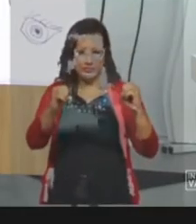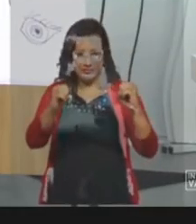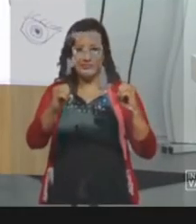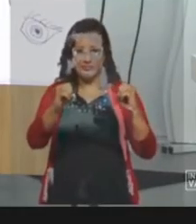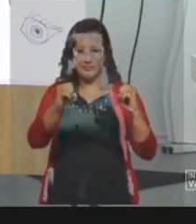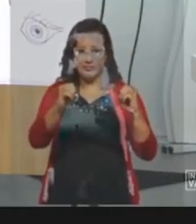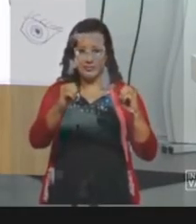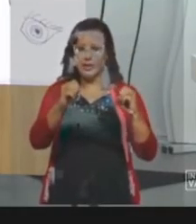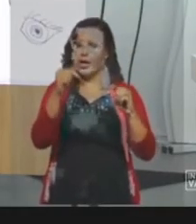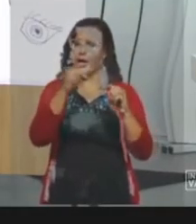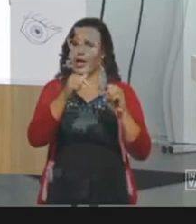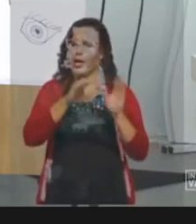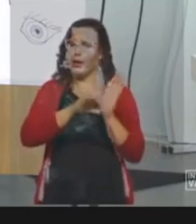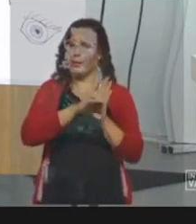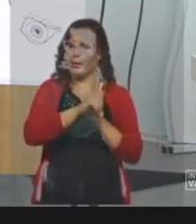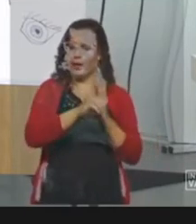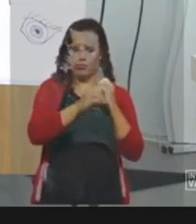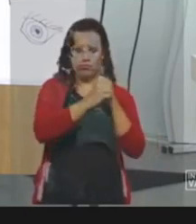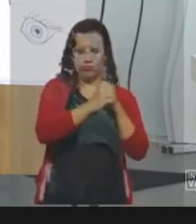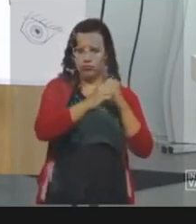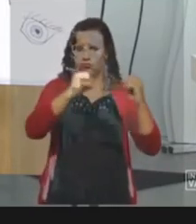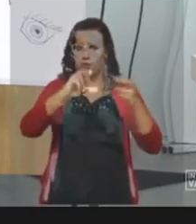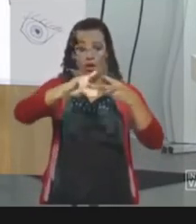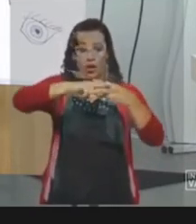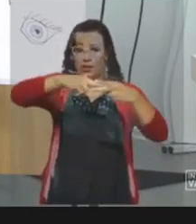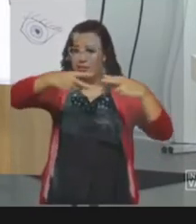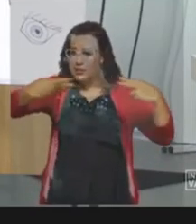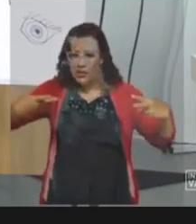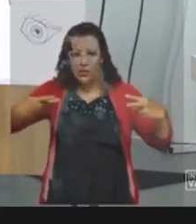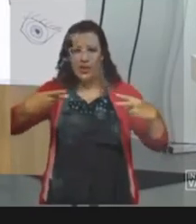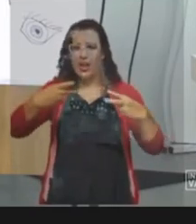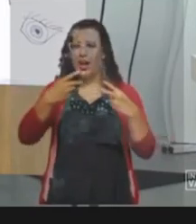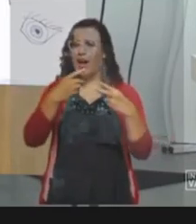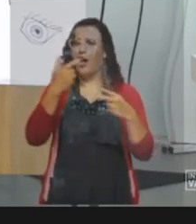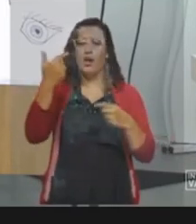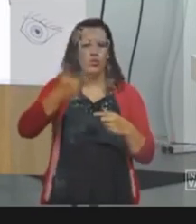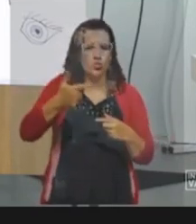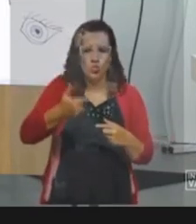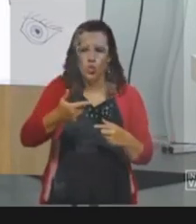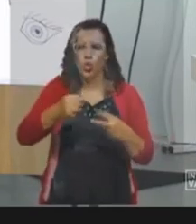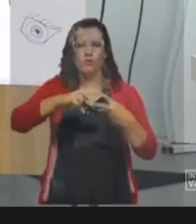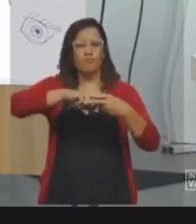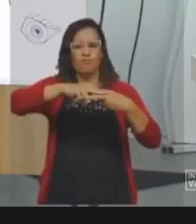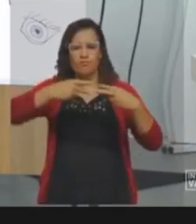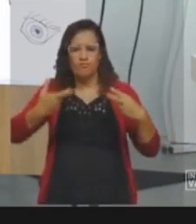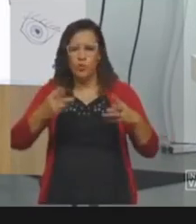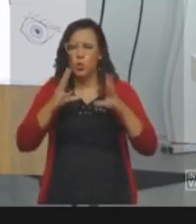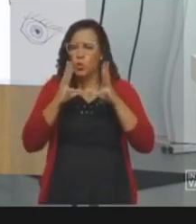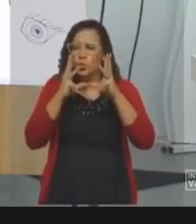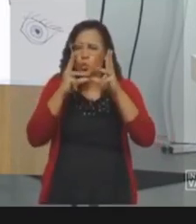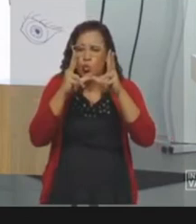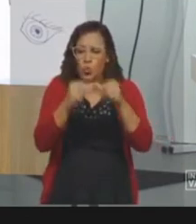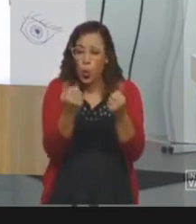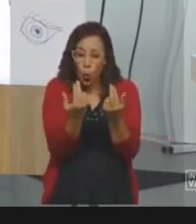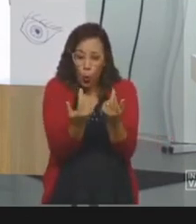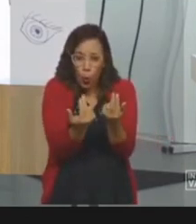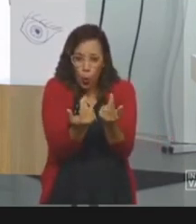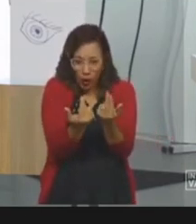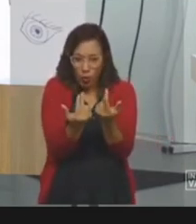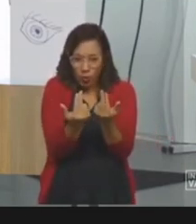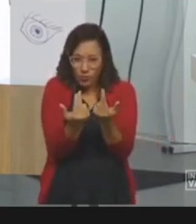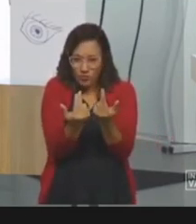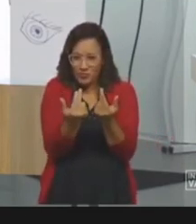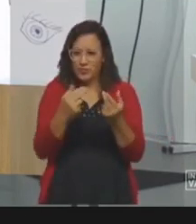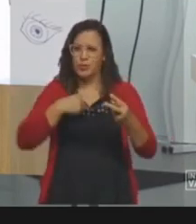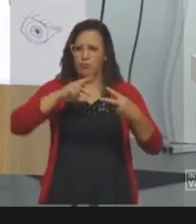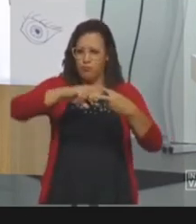Essa bactéria duplicou o seu DNA, duplicou tudo que é necessário para que aquela célula viva, e essa